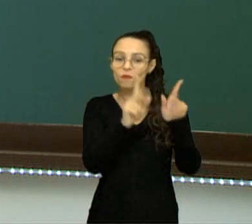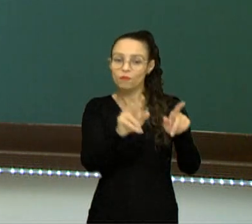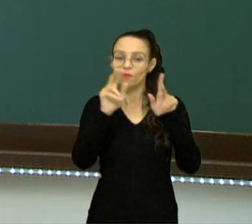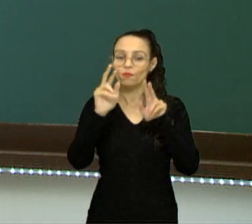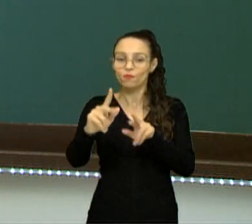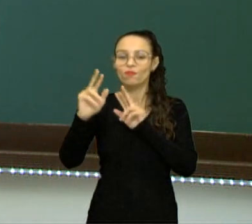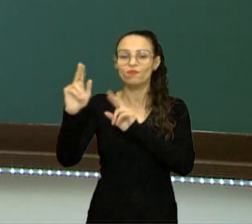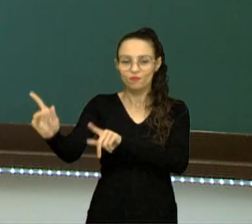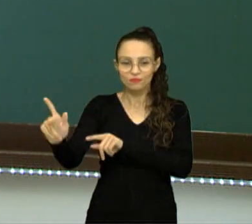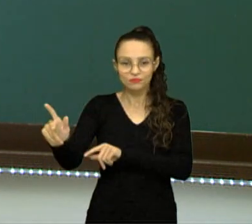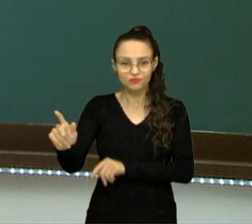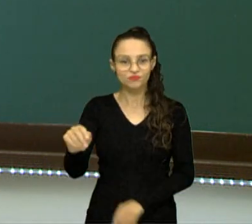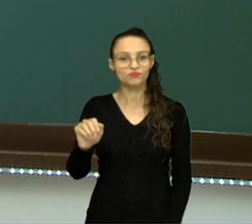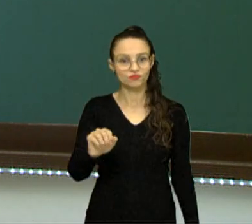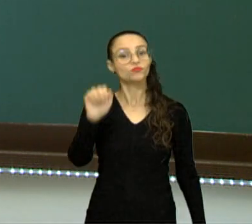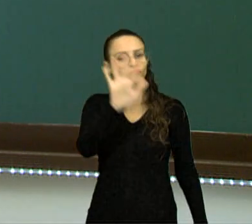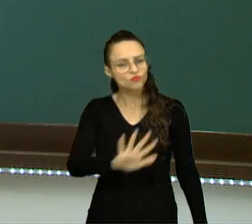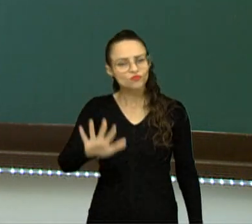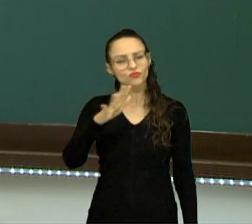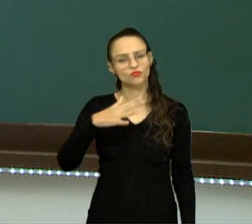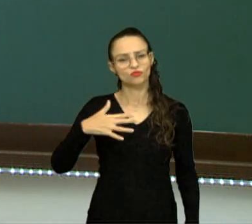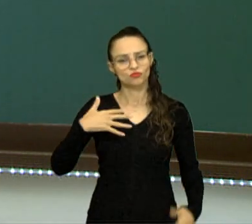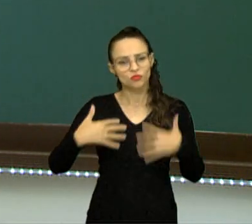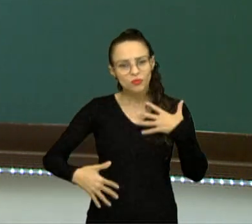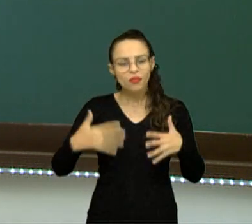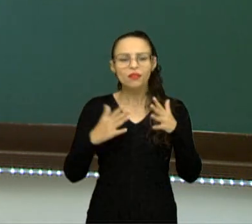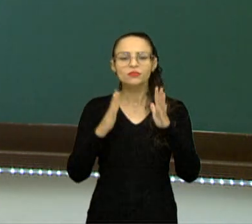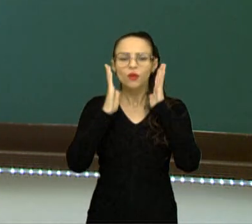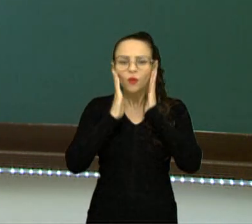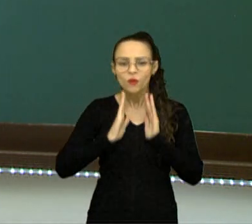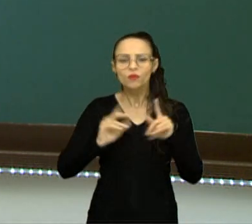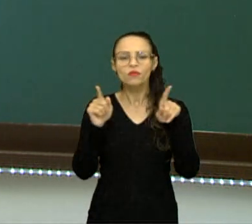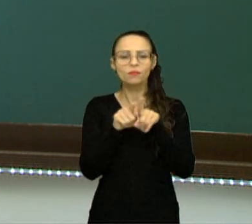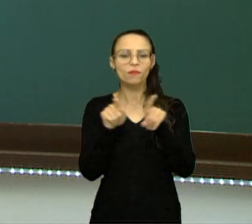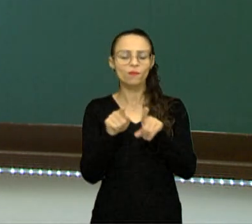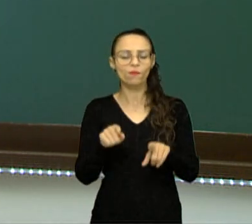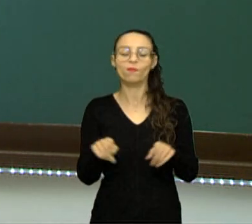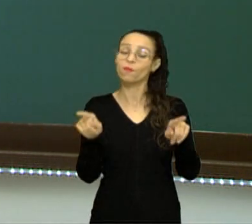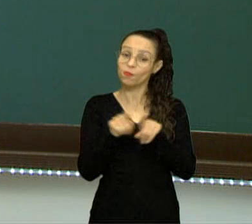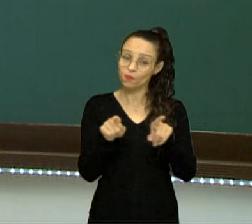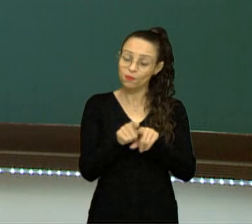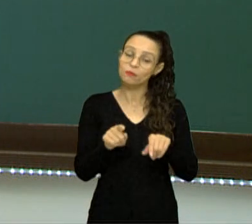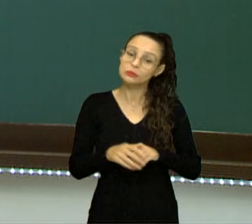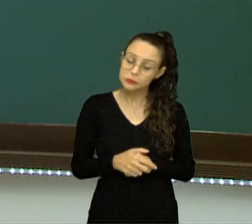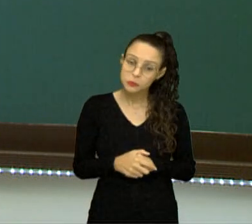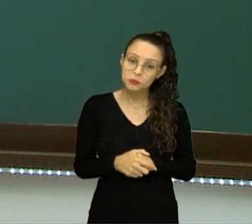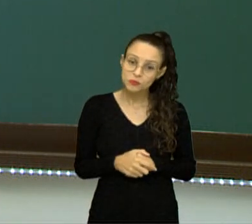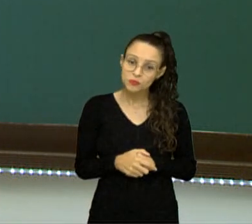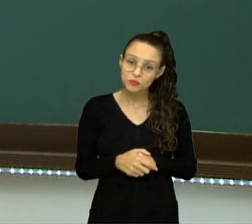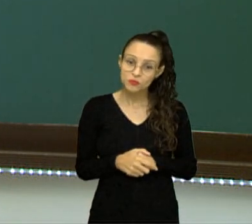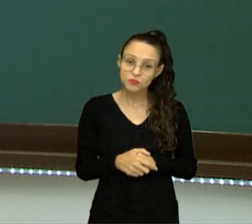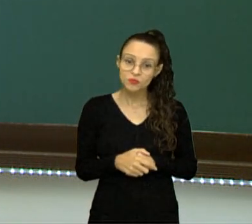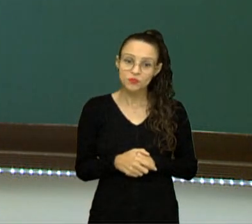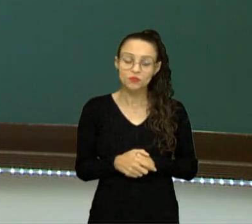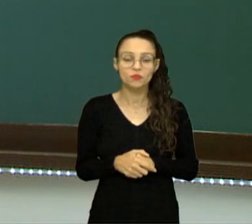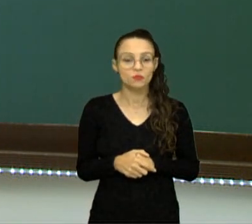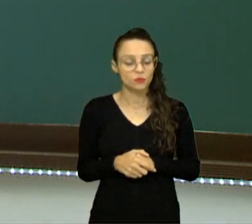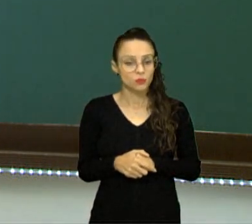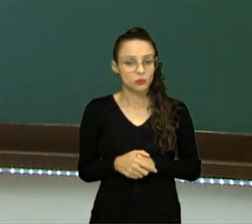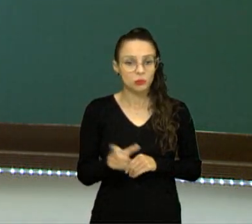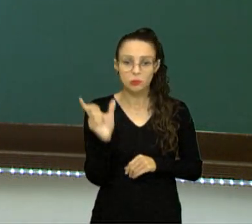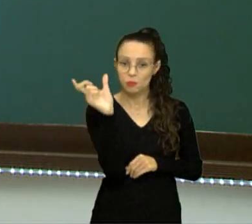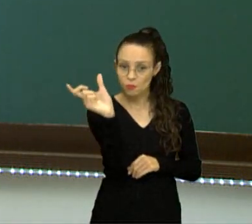diferenças de fisionomia, né? E, inclusive, quando utilizamos o termo